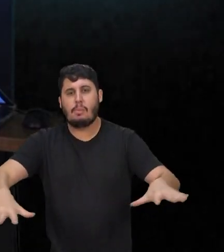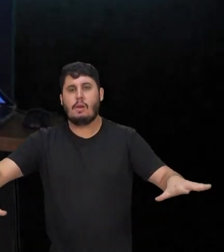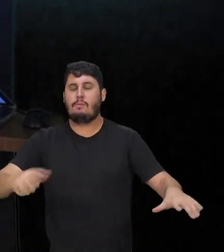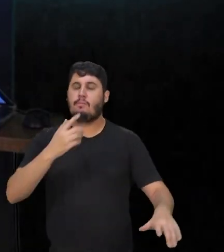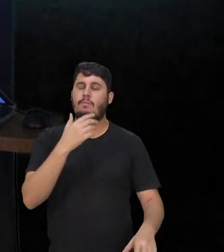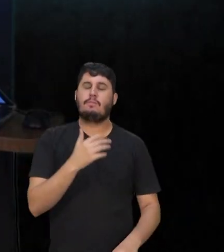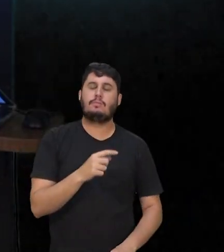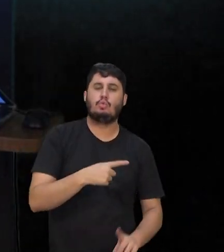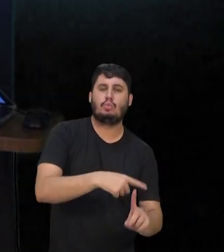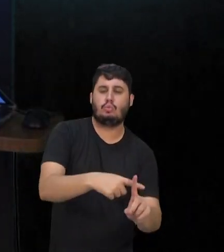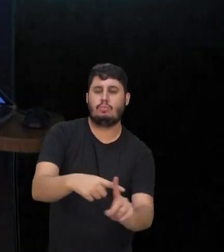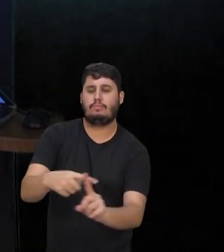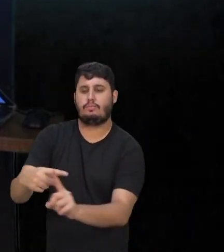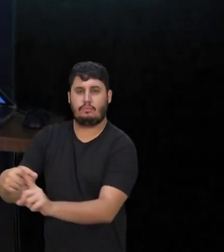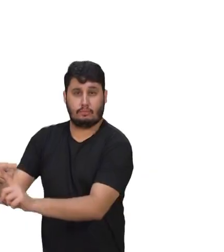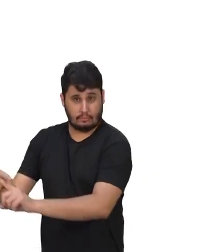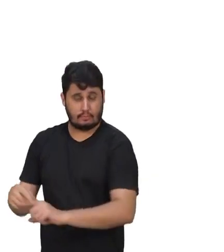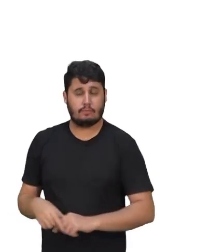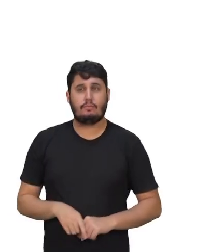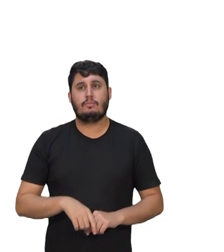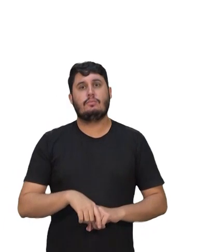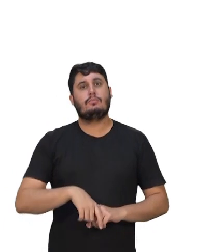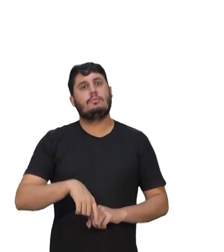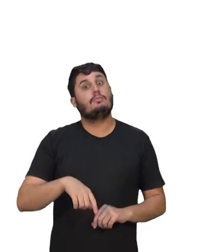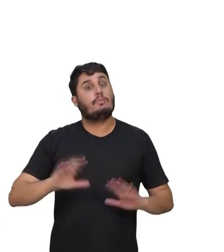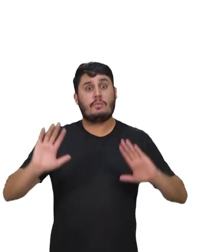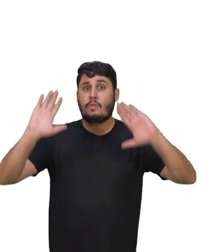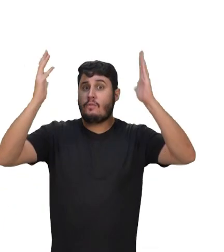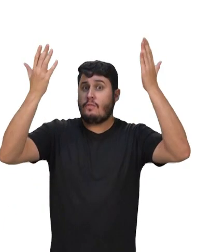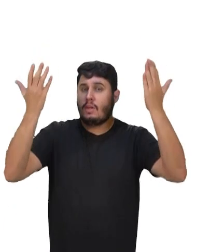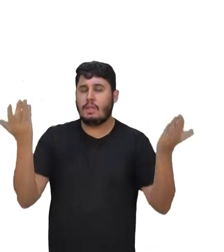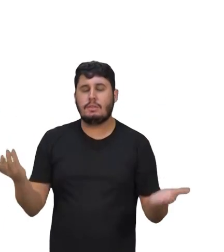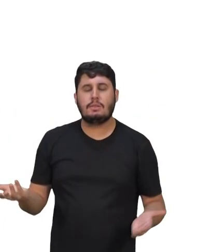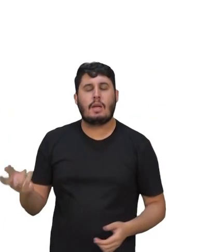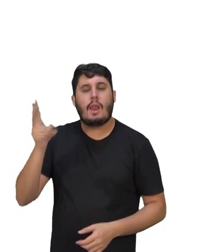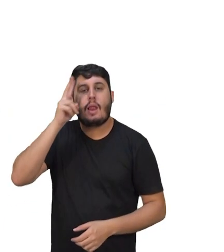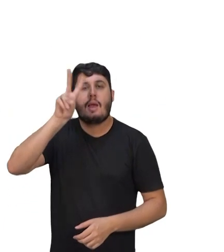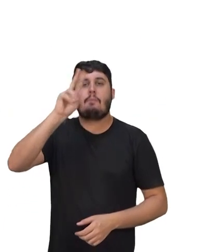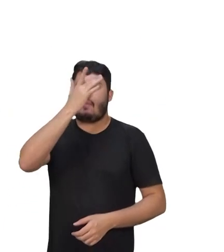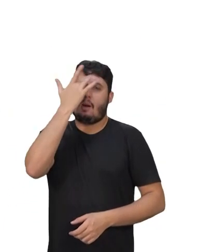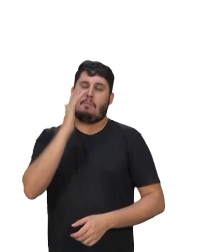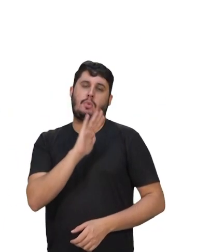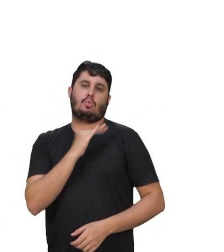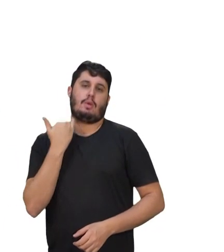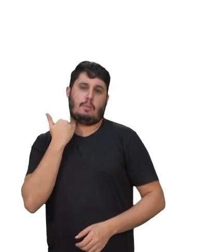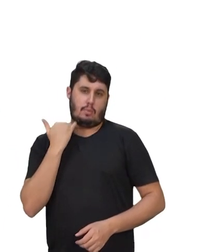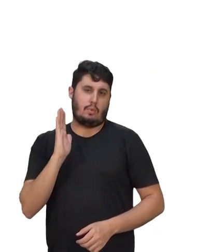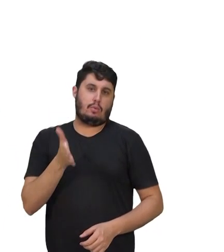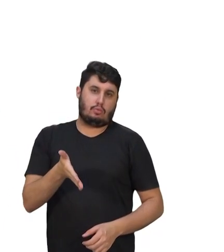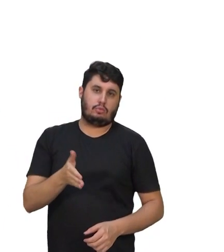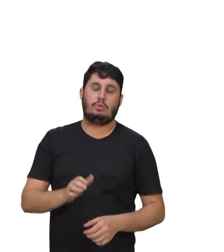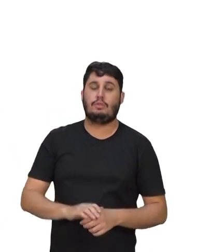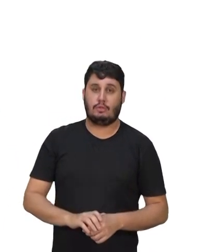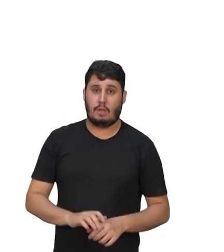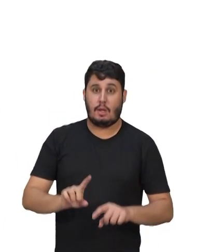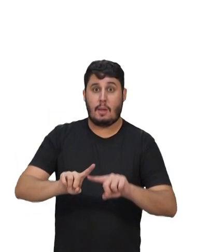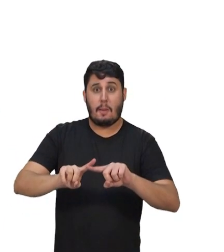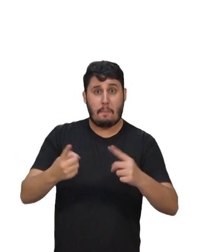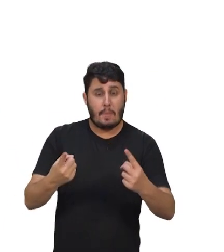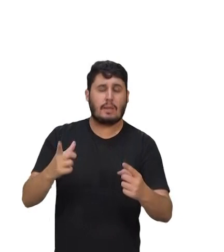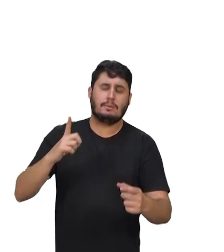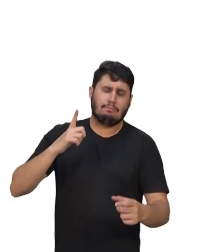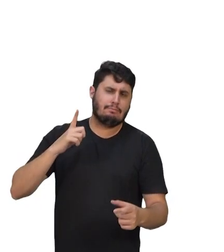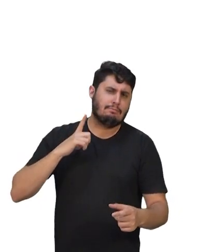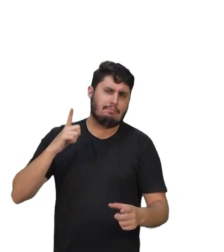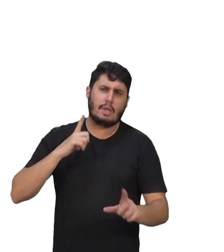Continuando o texto, a gente tem: é uma festa para celebrar quem se foi. Ainda que cada vez mais seja palpável a influência do